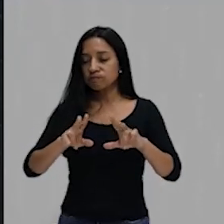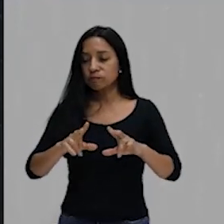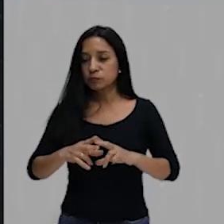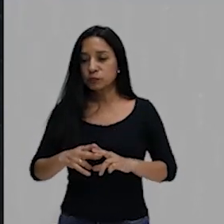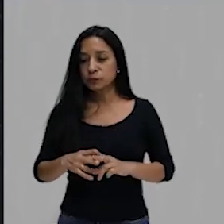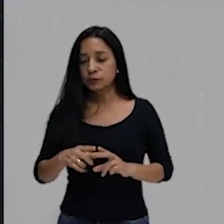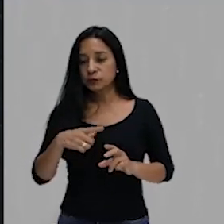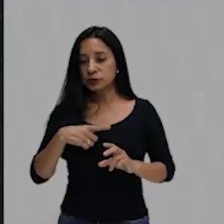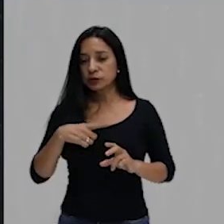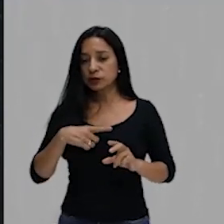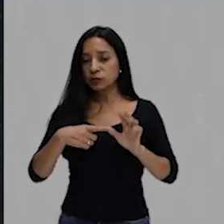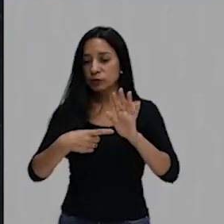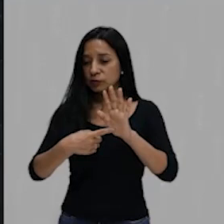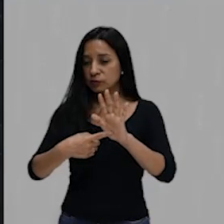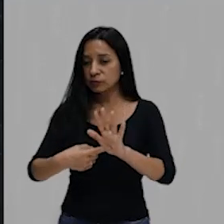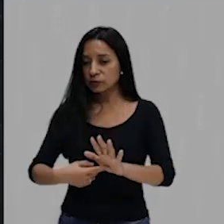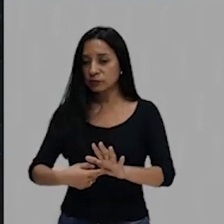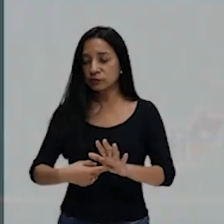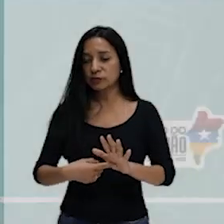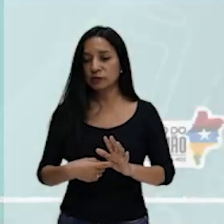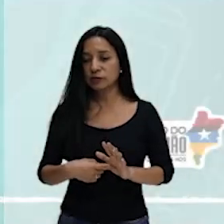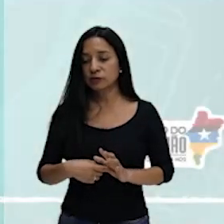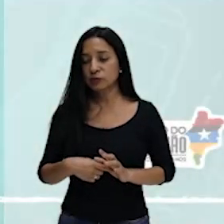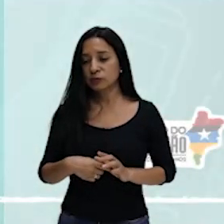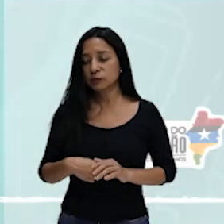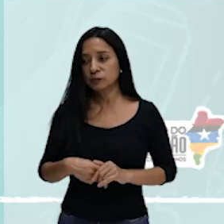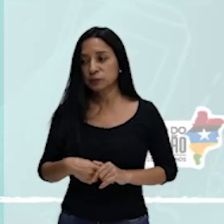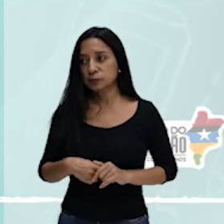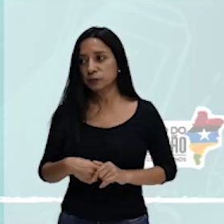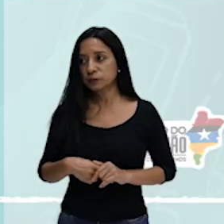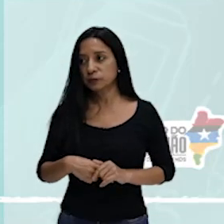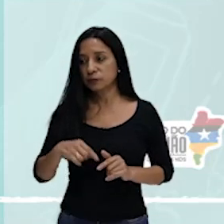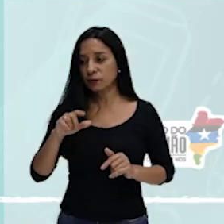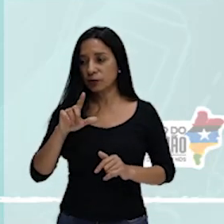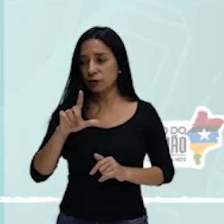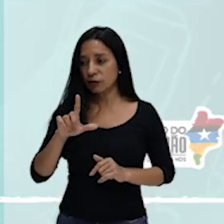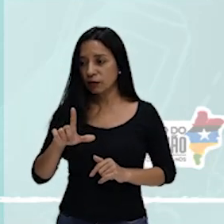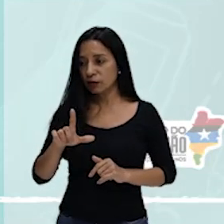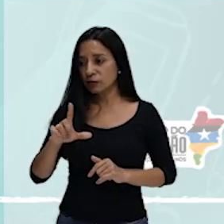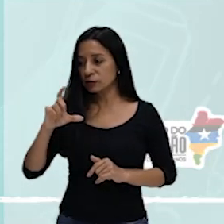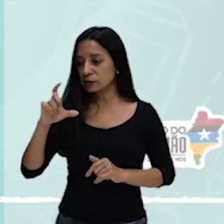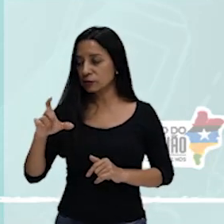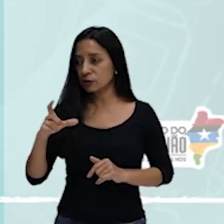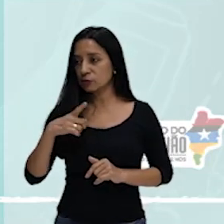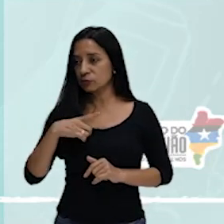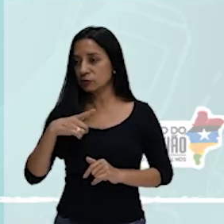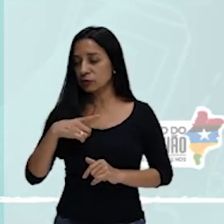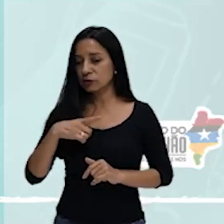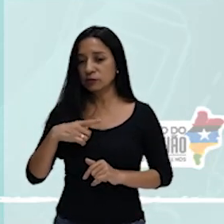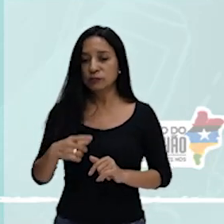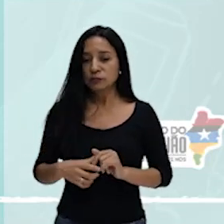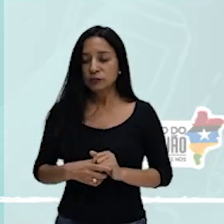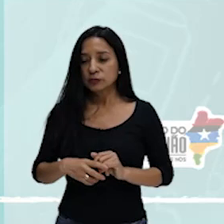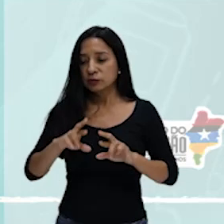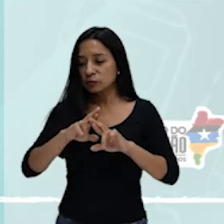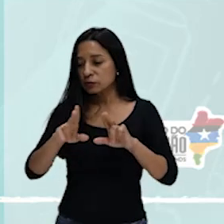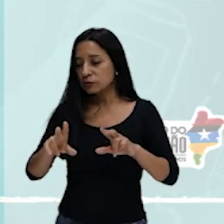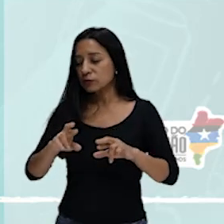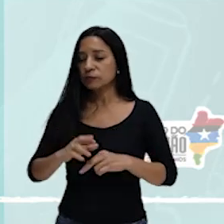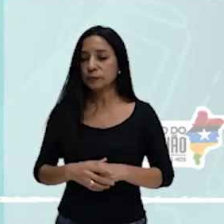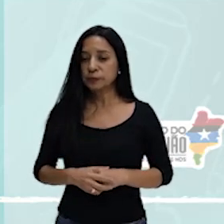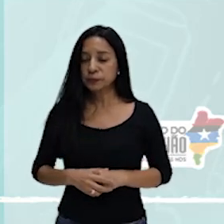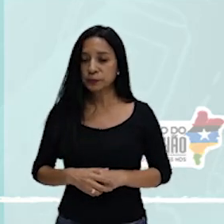uma expressividade gênica no caso do alelo. O alelo Lzão tem expressividade variada,